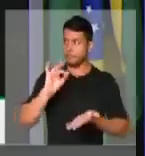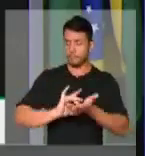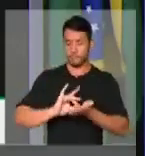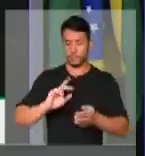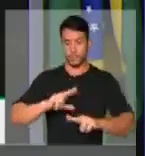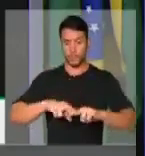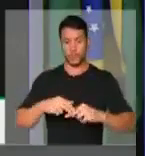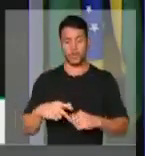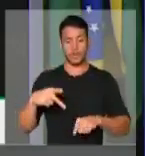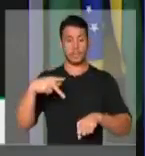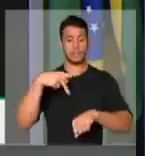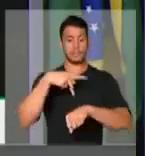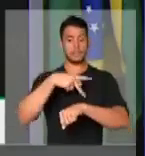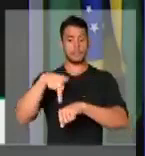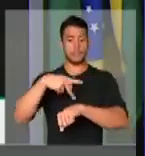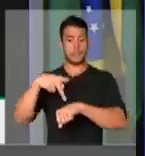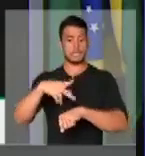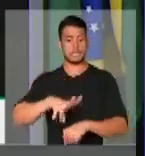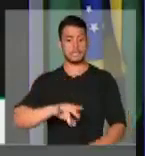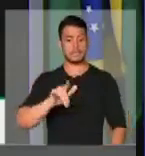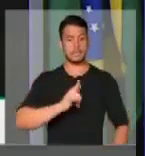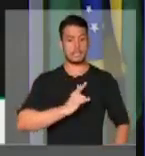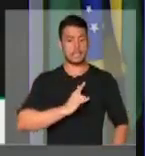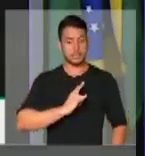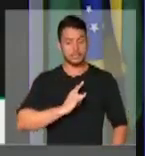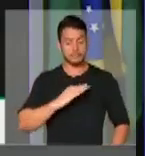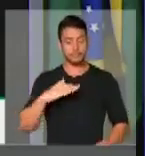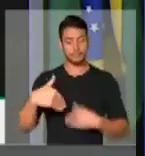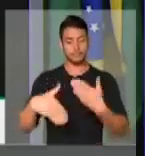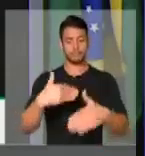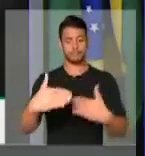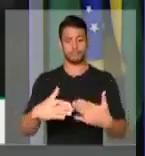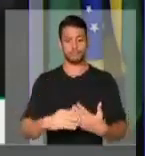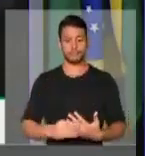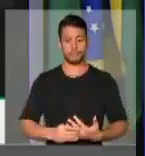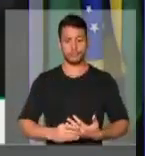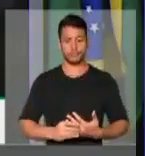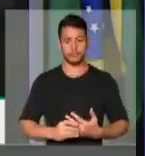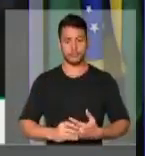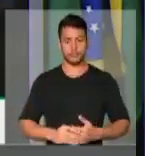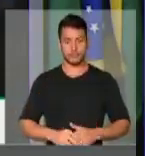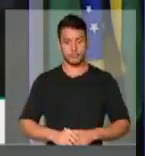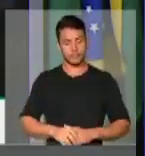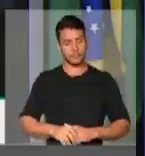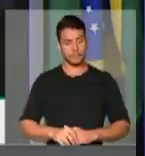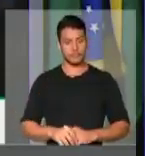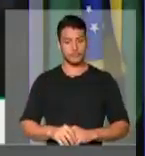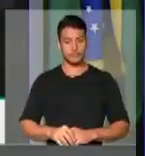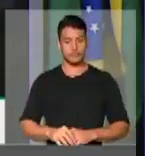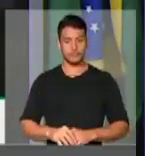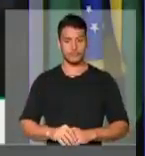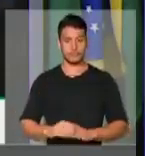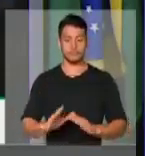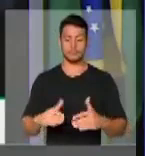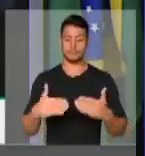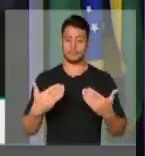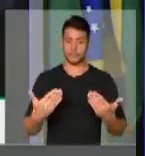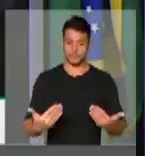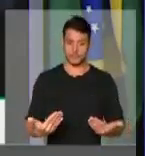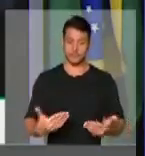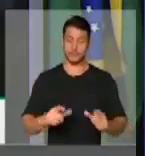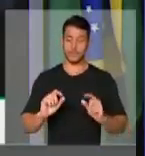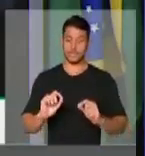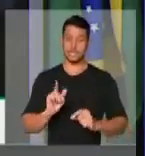irá passar nos próximos anos com uma população mais velha em proporção maior do que a dos jovens. Os regimes